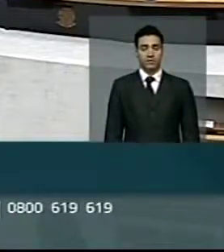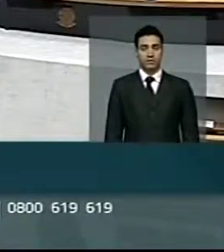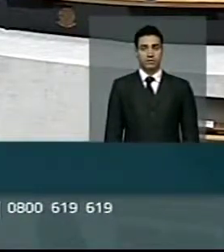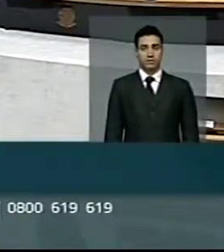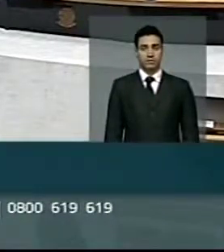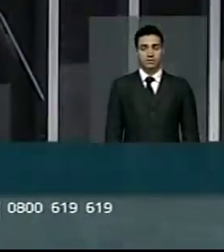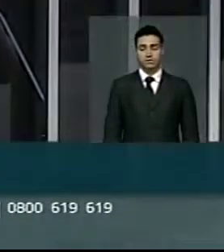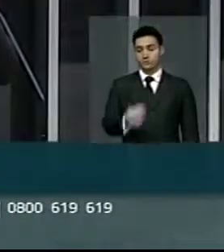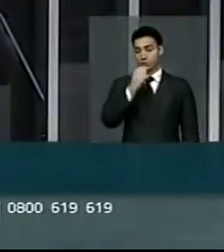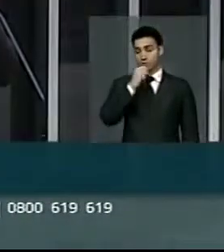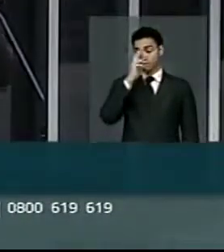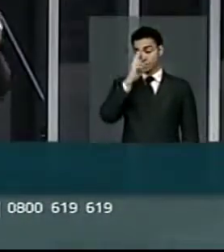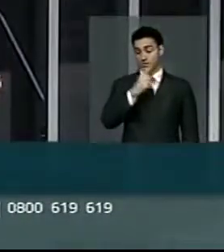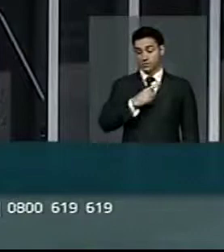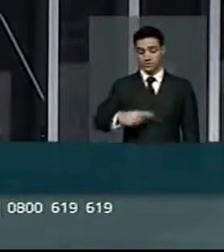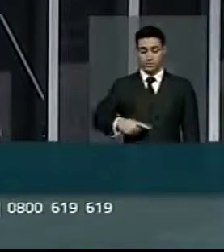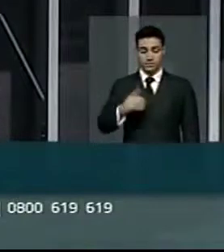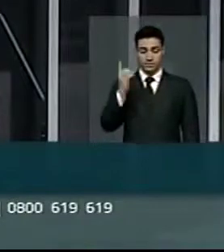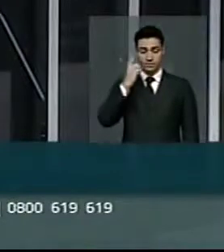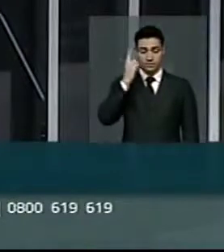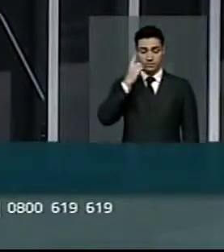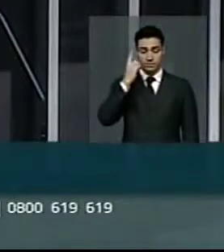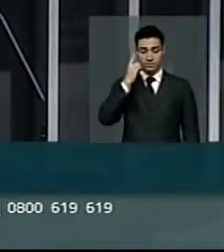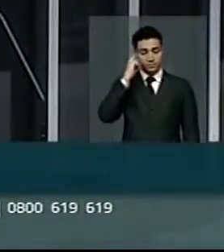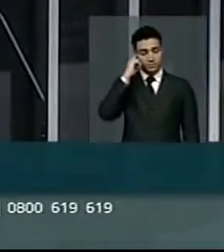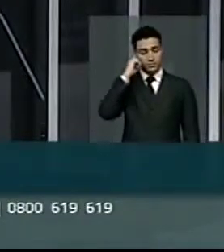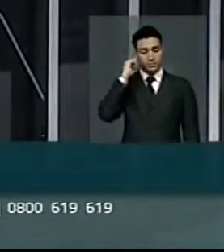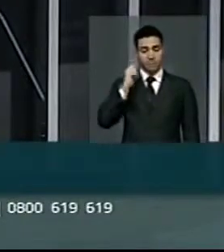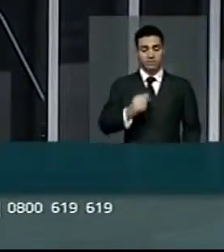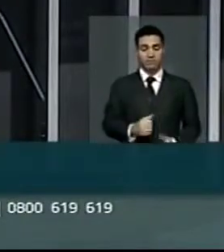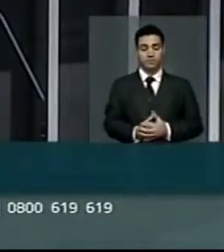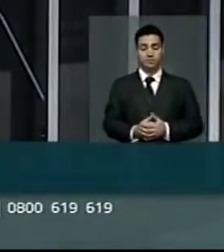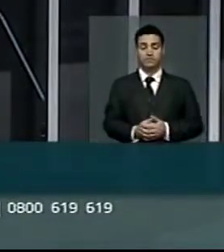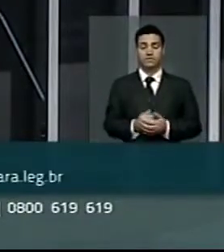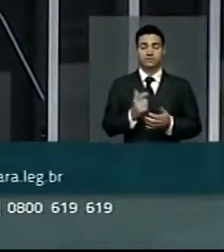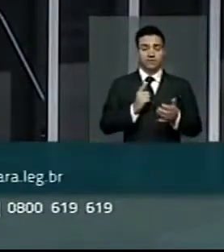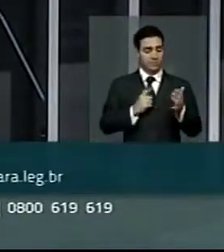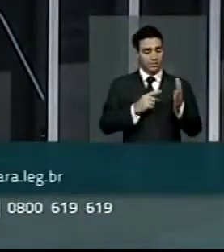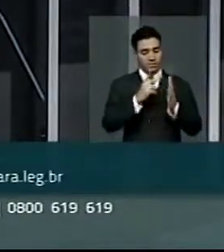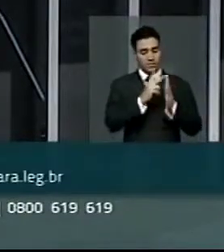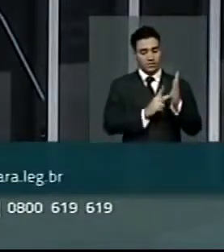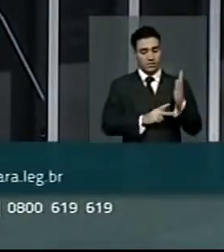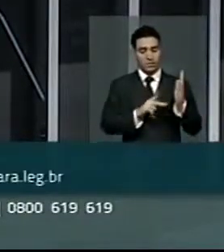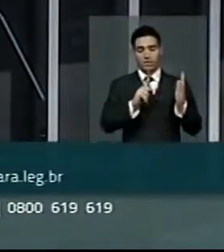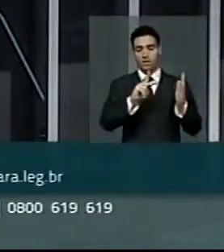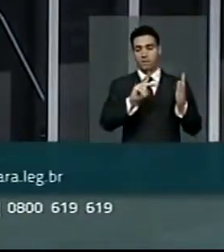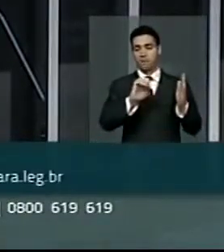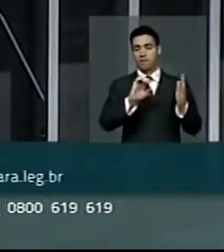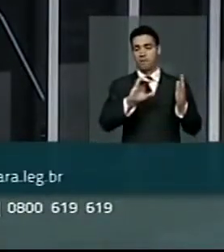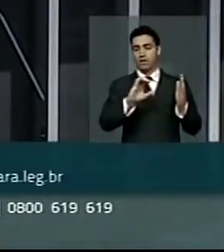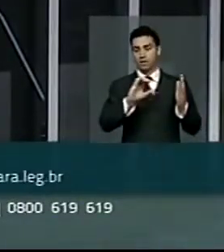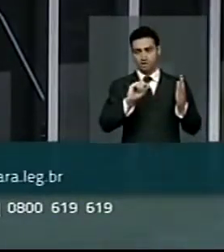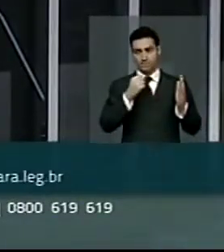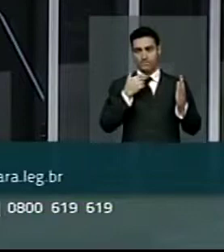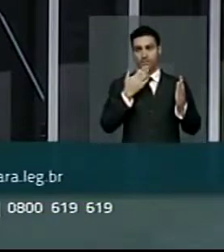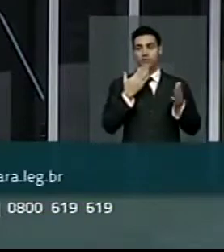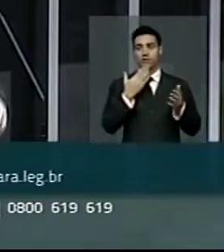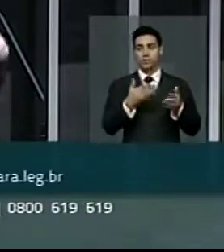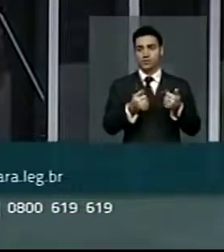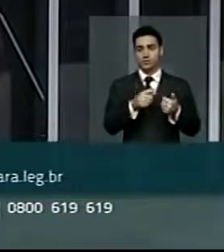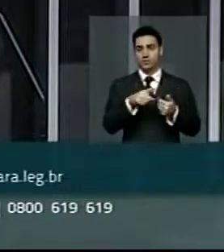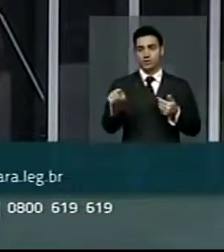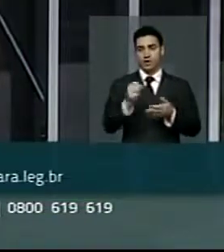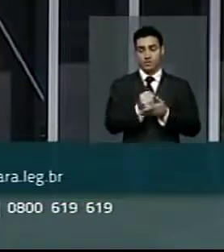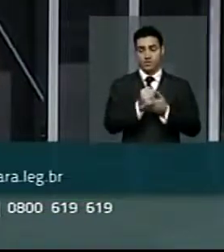Presidente, senhores deputados, senhoras deputadas, eu estou com uma PEC e peço a compreensão, porque essa PEC